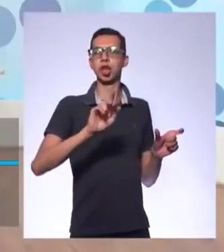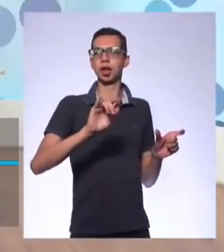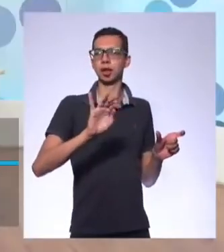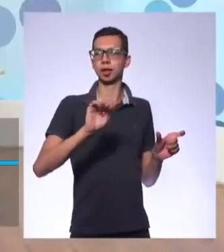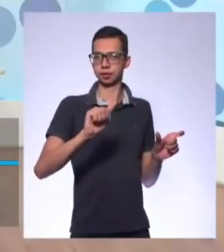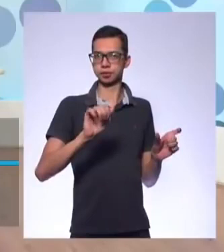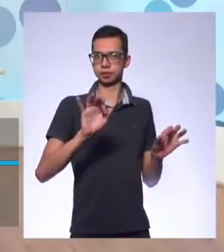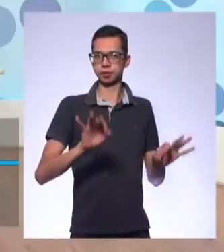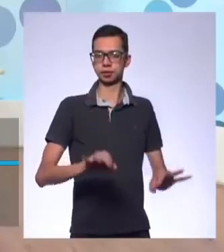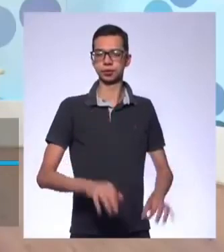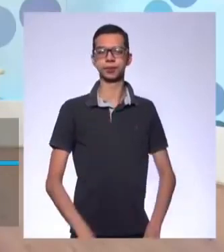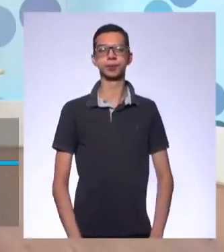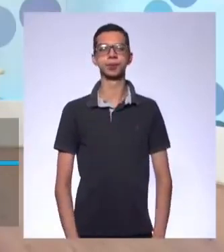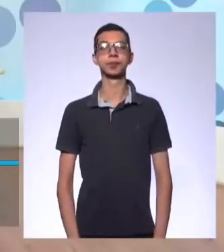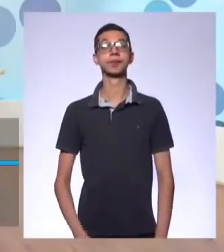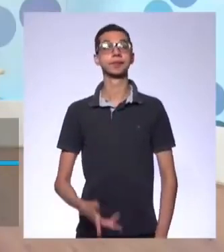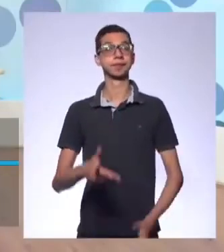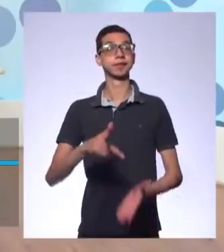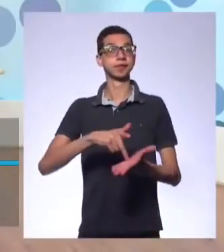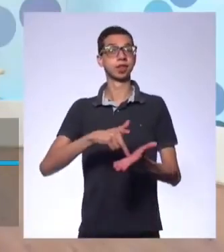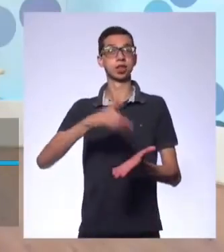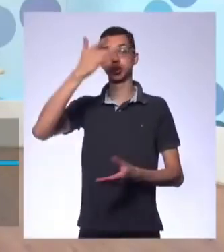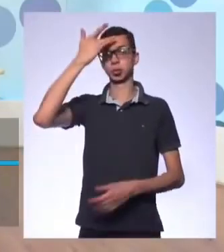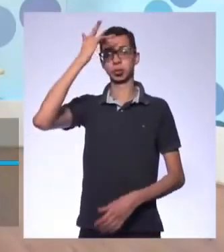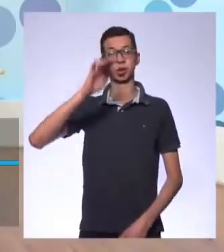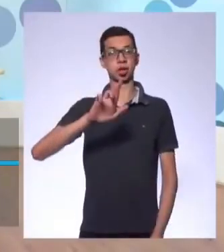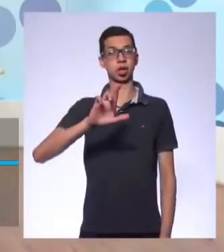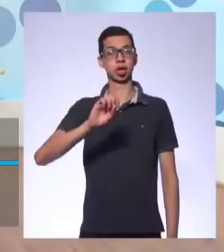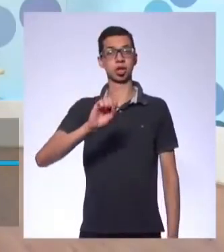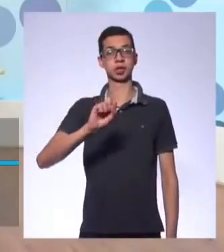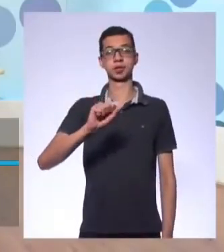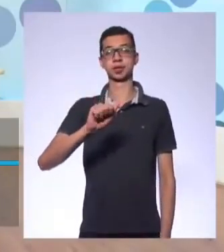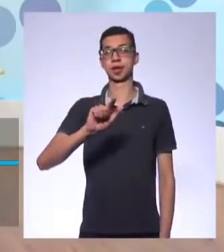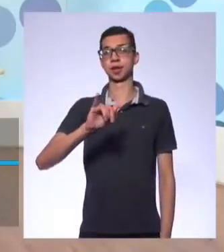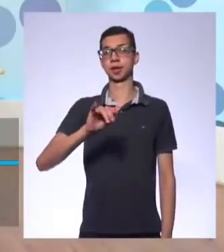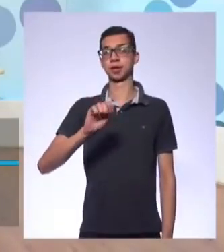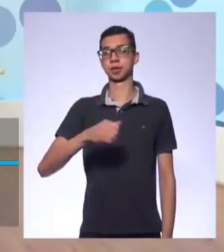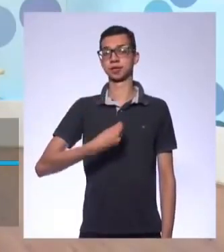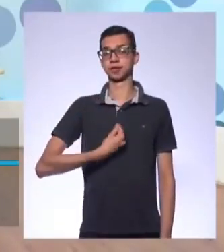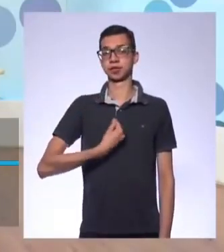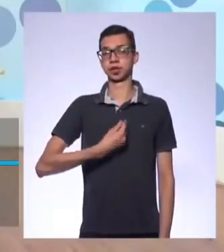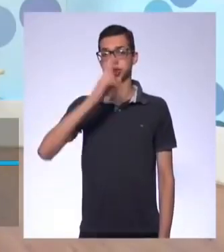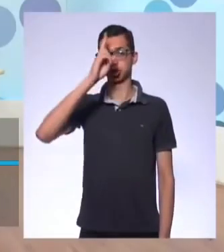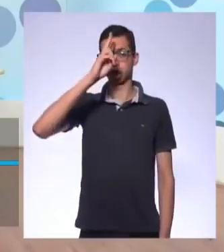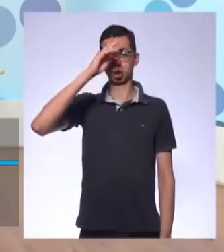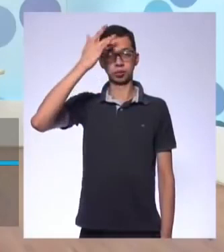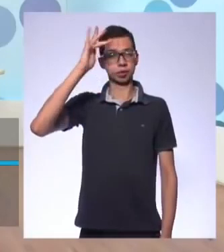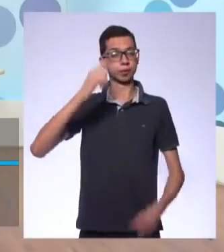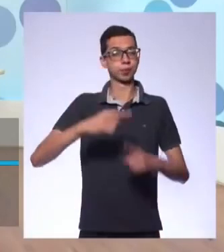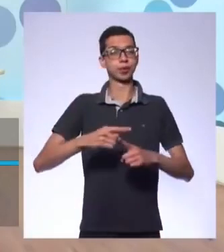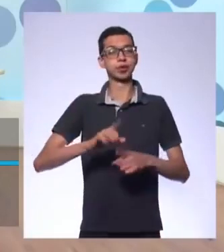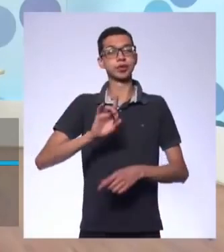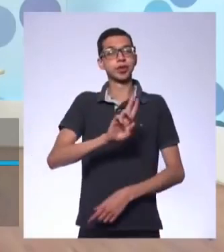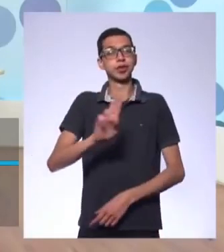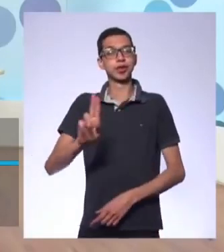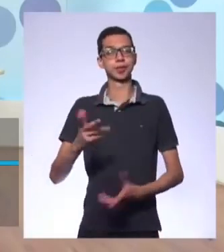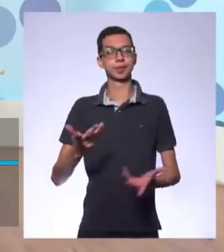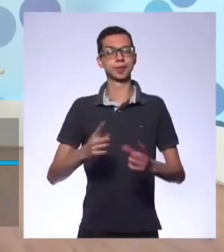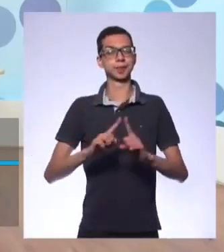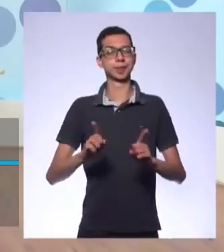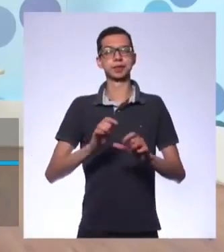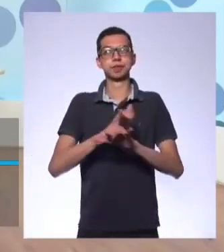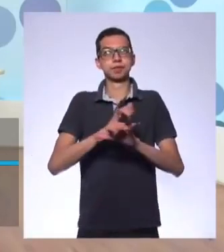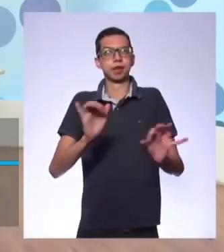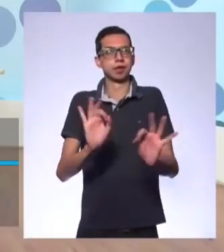essa Rosalind existe, que ela nem aparece na história, Não, né? não, só é citada, né, nesse só é sentido, citada. né? Nem- E que mais?